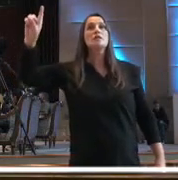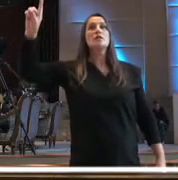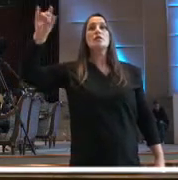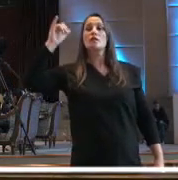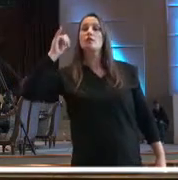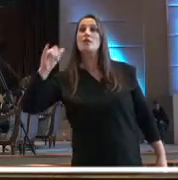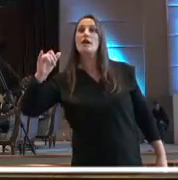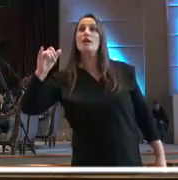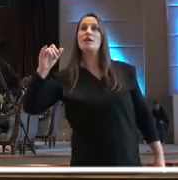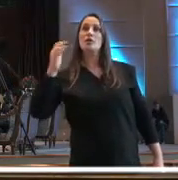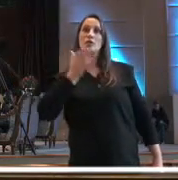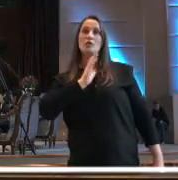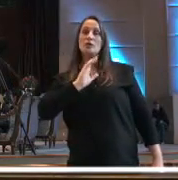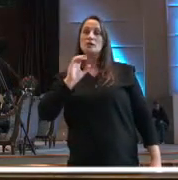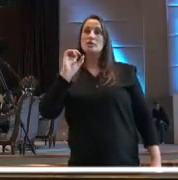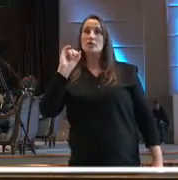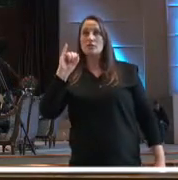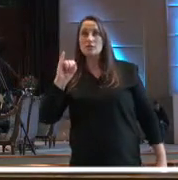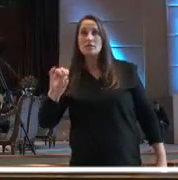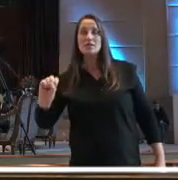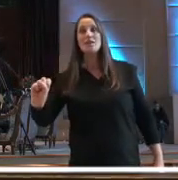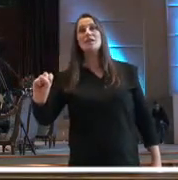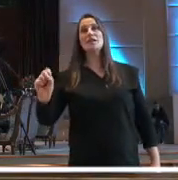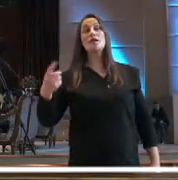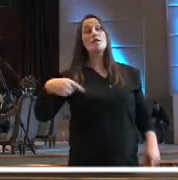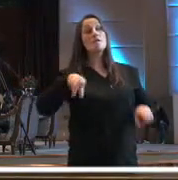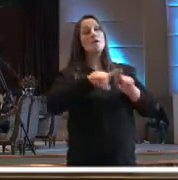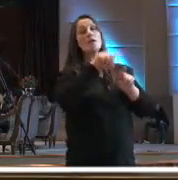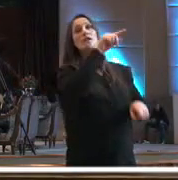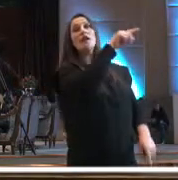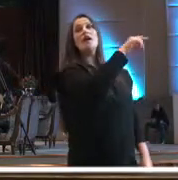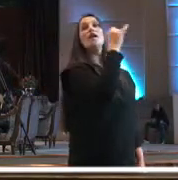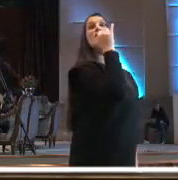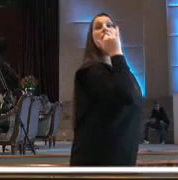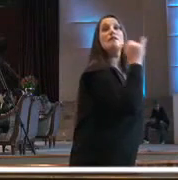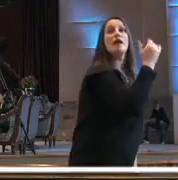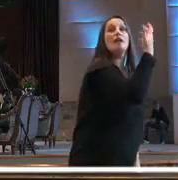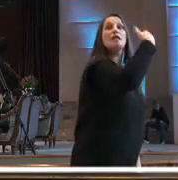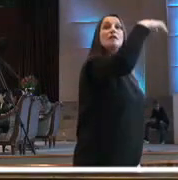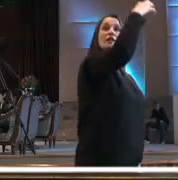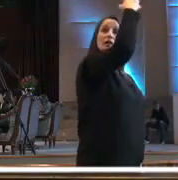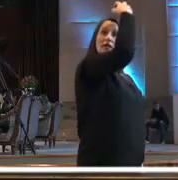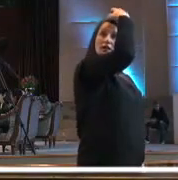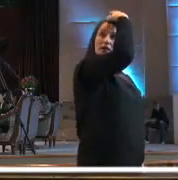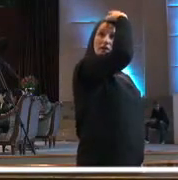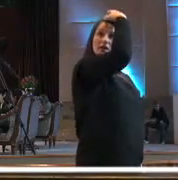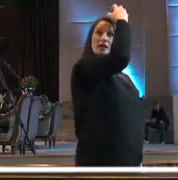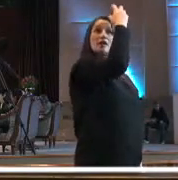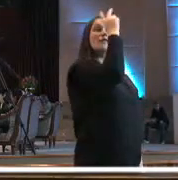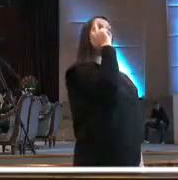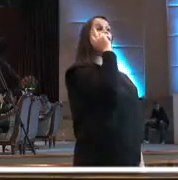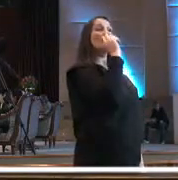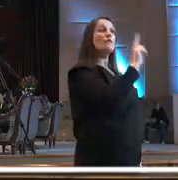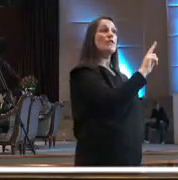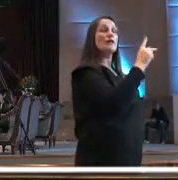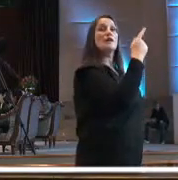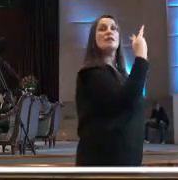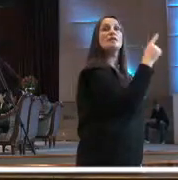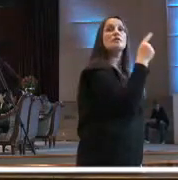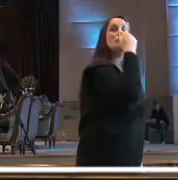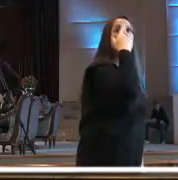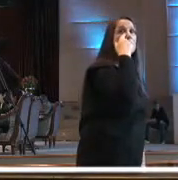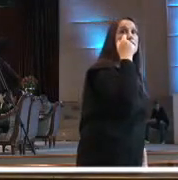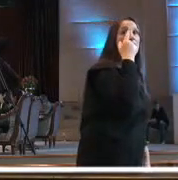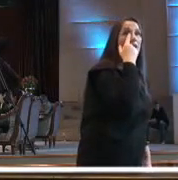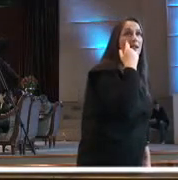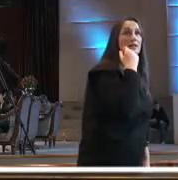Isaías: volta lá e diz para o rei: vi as tuas